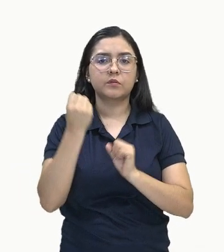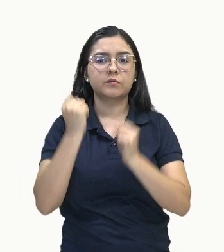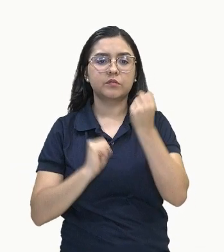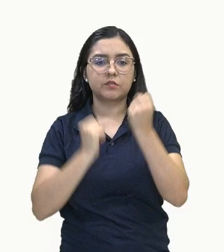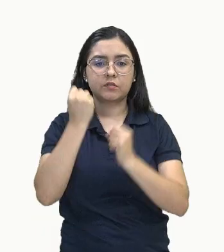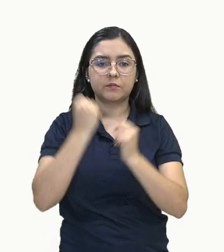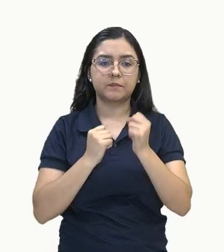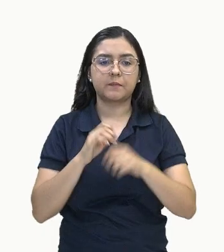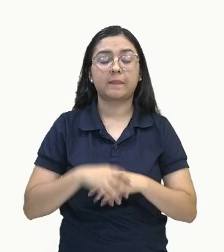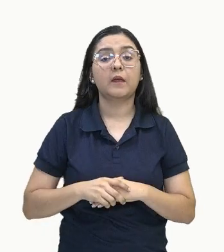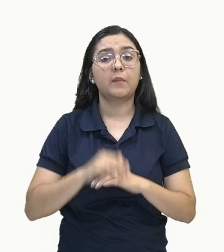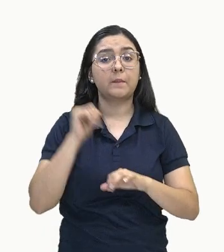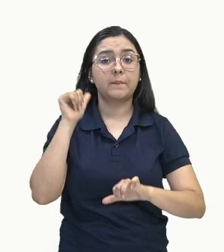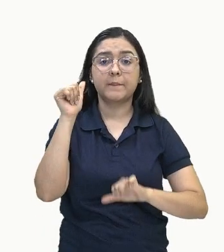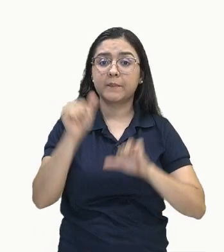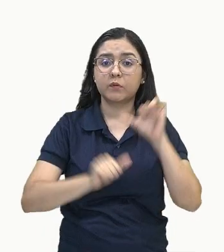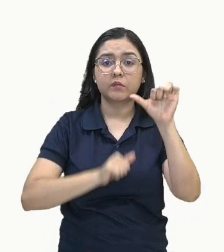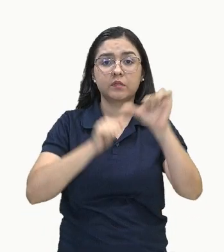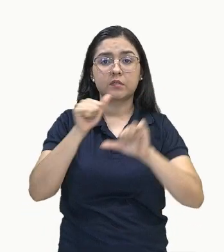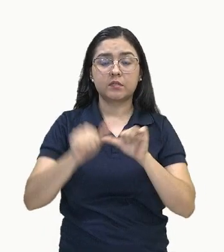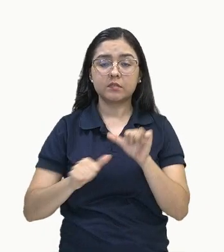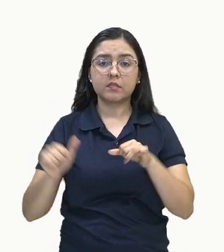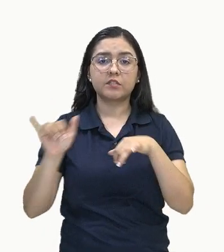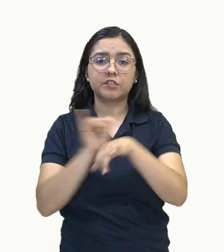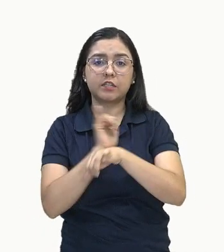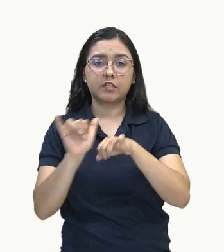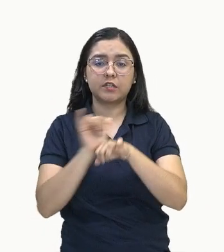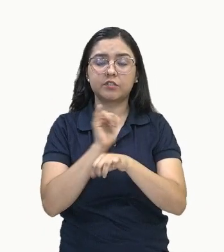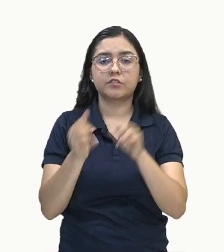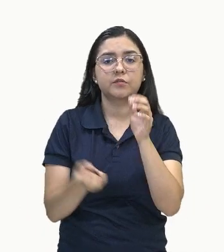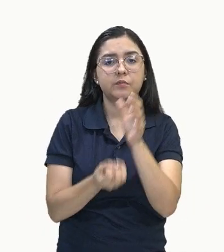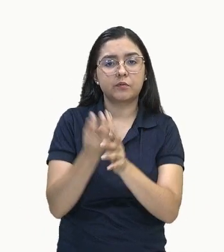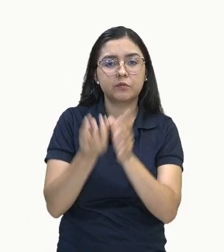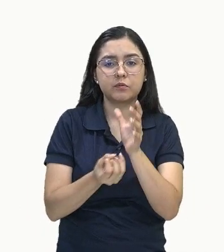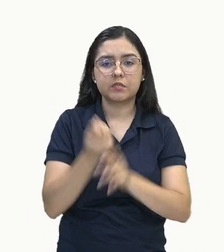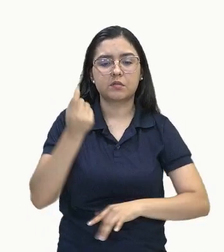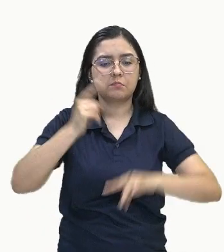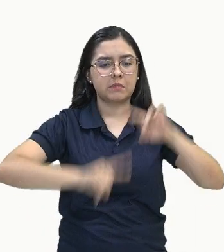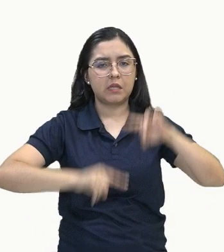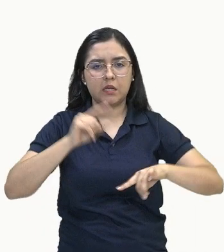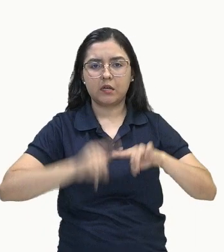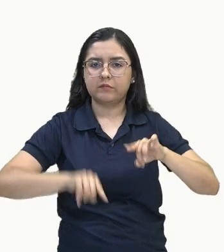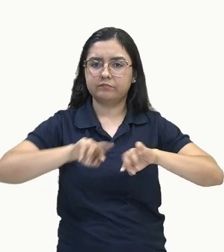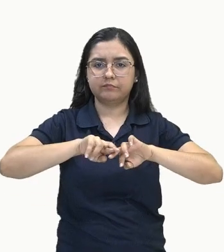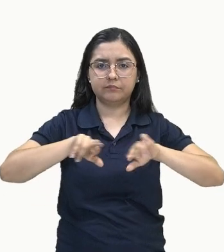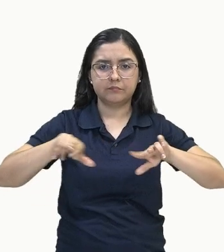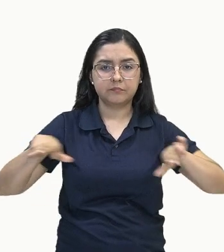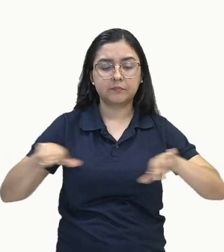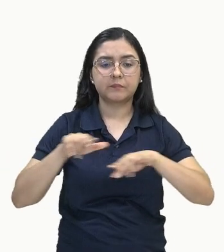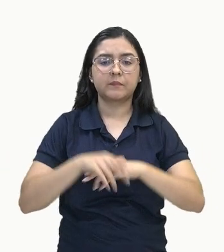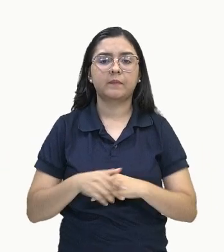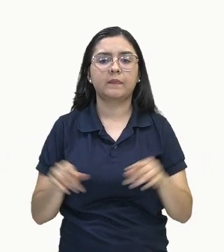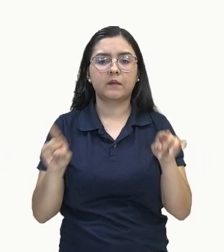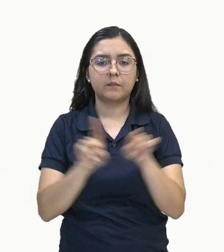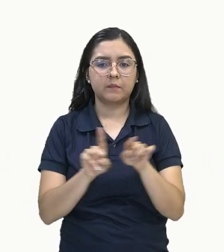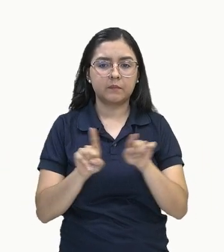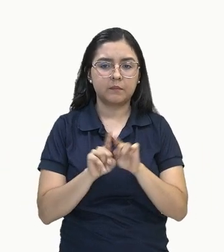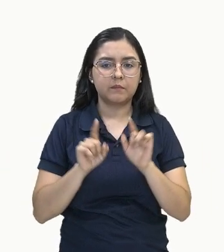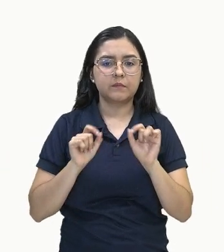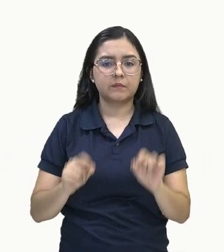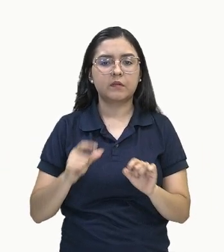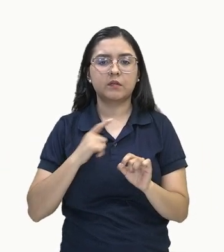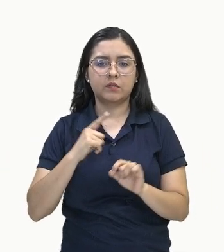revolução, uma mudança drástica nos meios de produção, na forma de se produzir mercadoria. o aprimoramento técnico, de